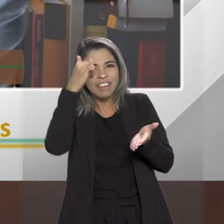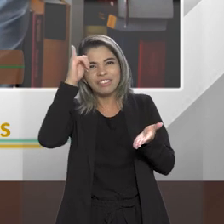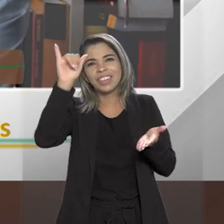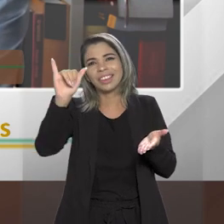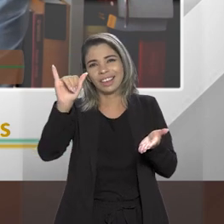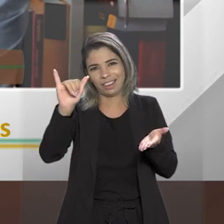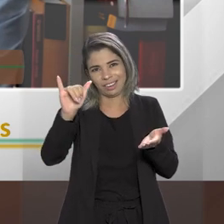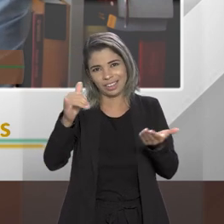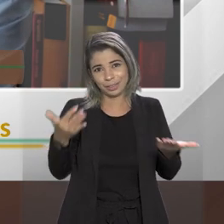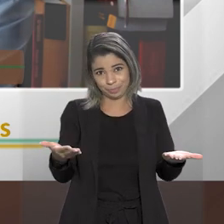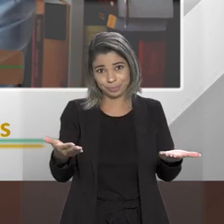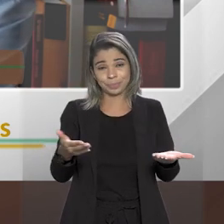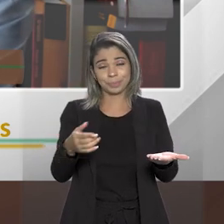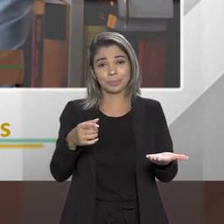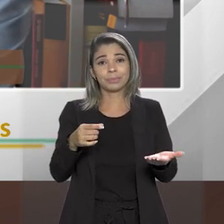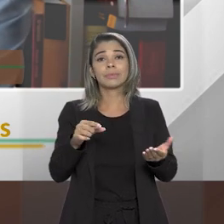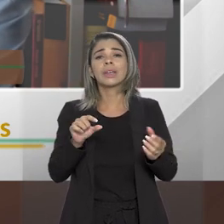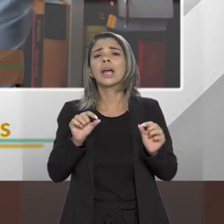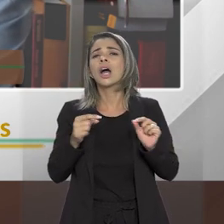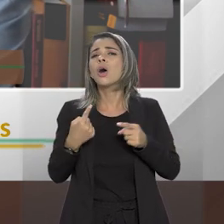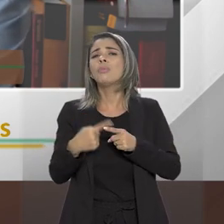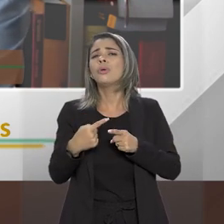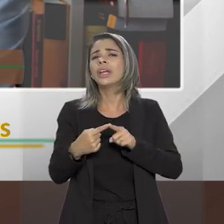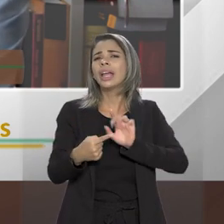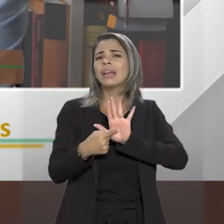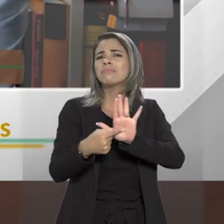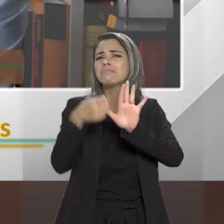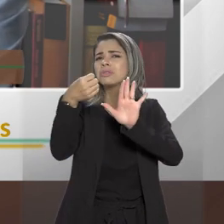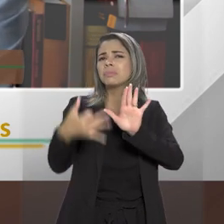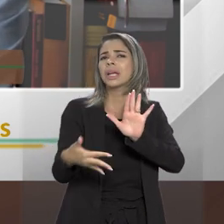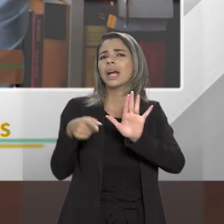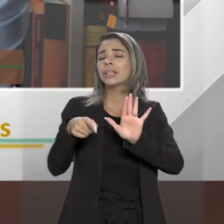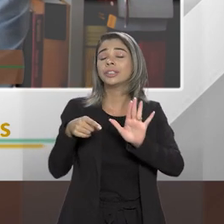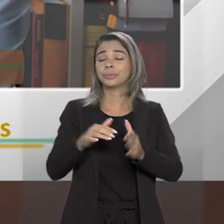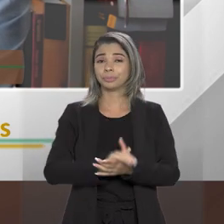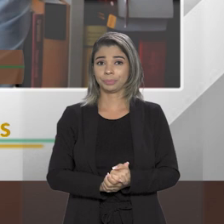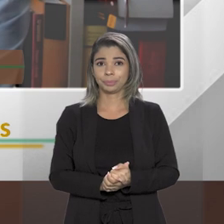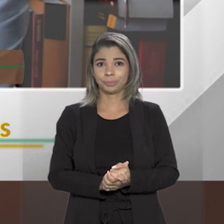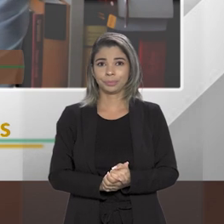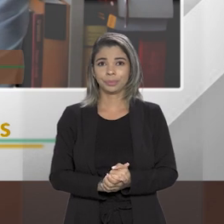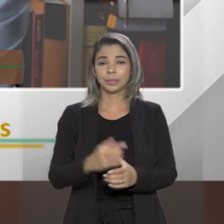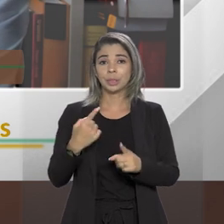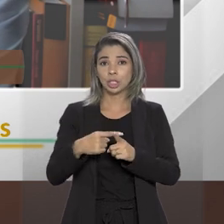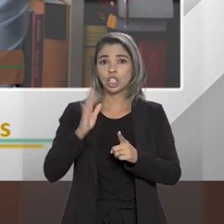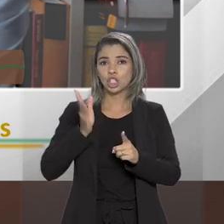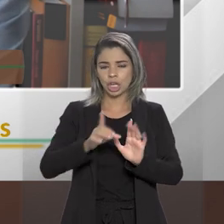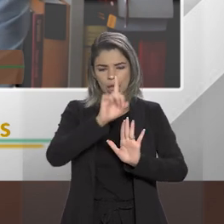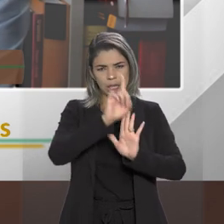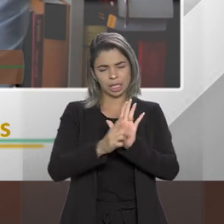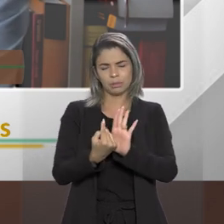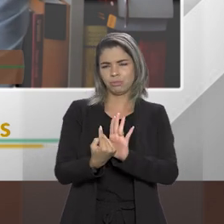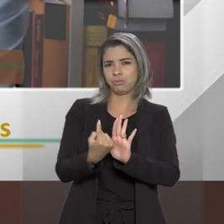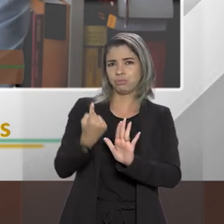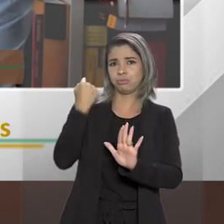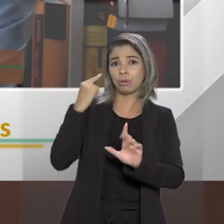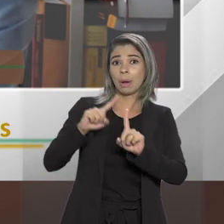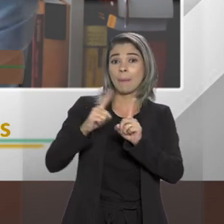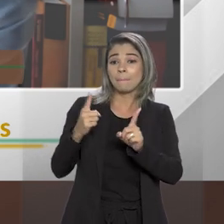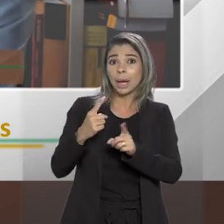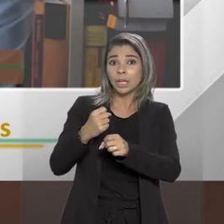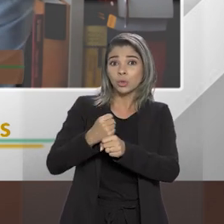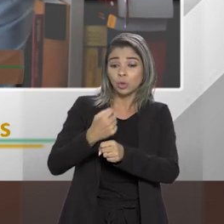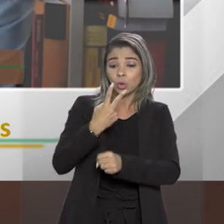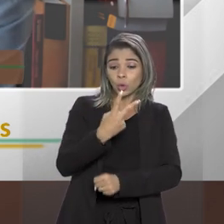de algumas coisas. E por que eu quis fazer essa referência a isso, Fátima? Porque, embora seja um decreto de 66, somente em